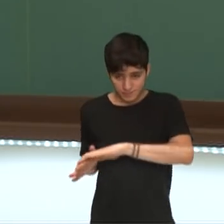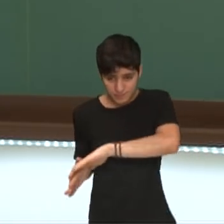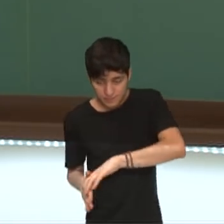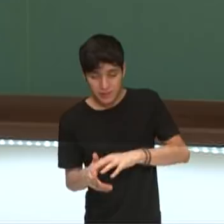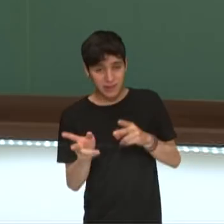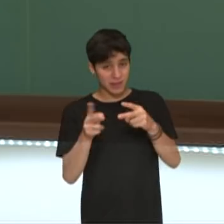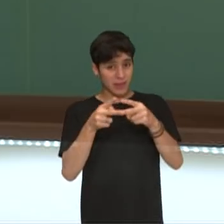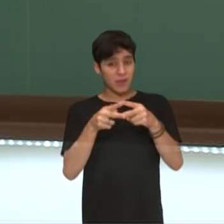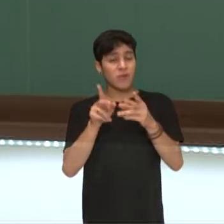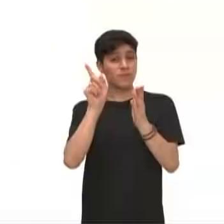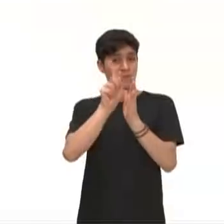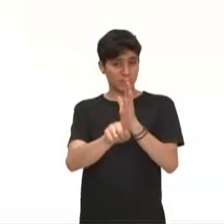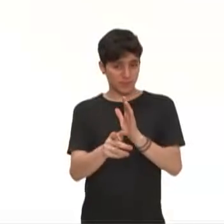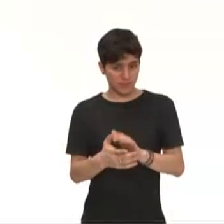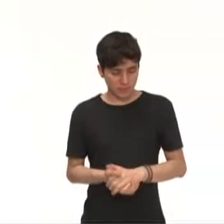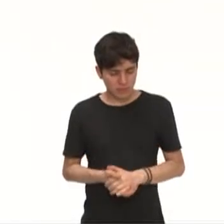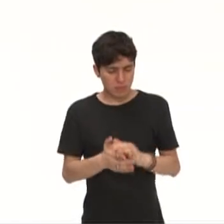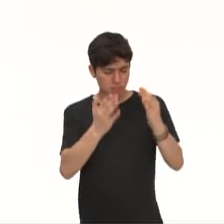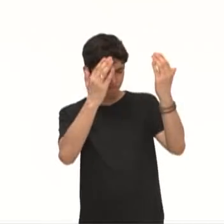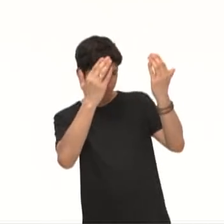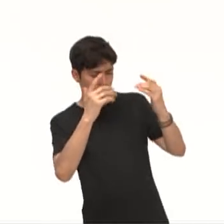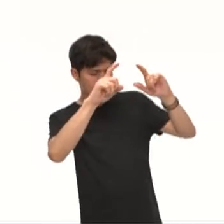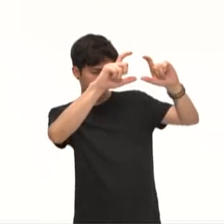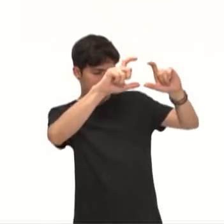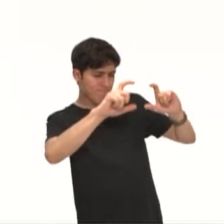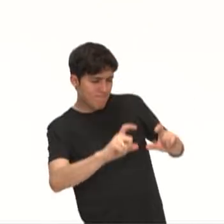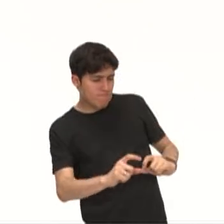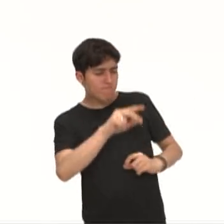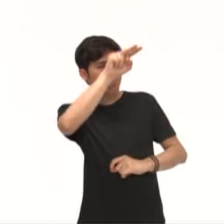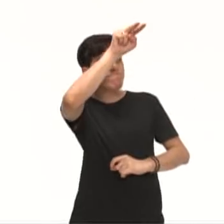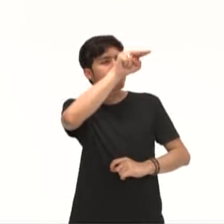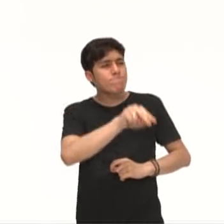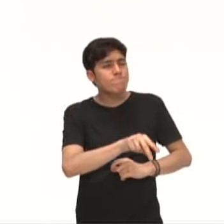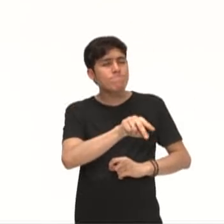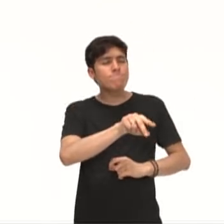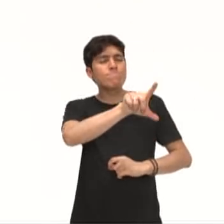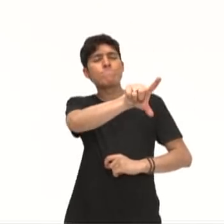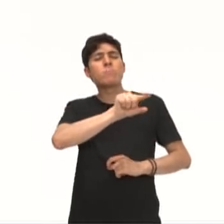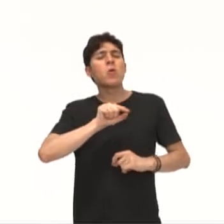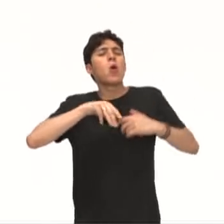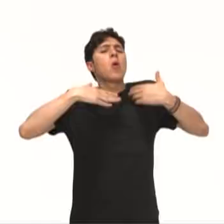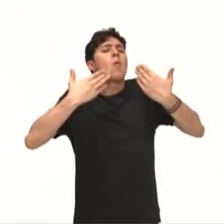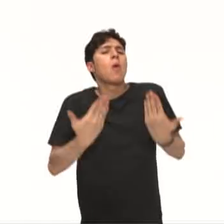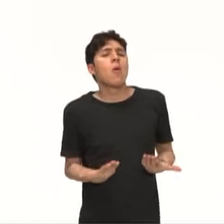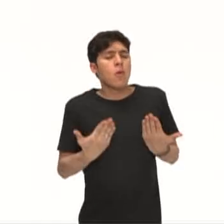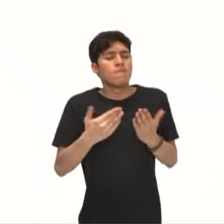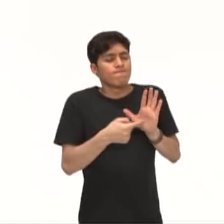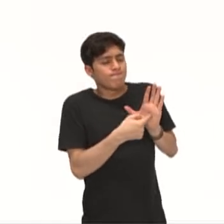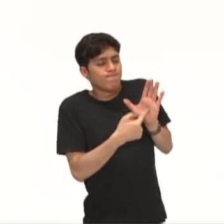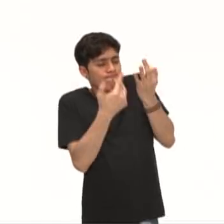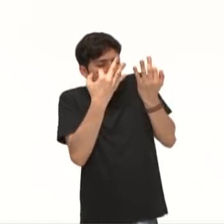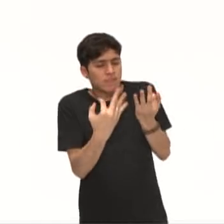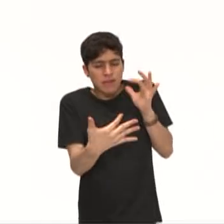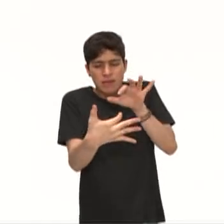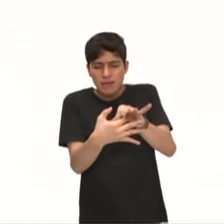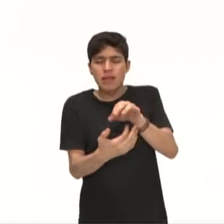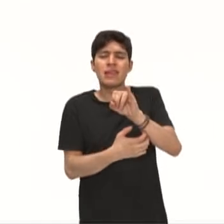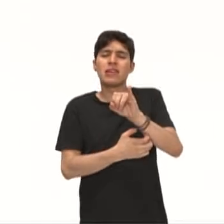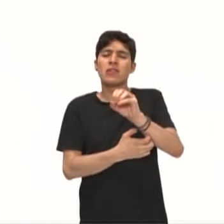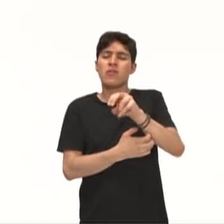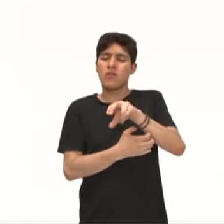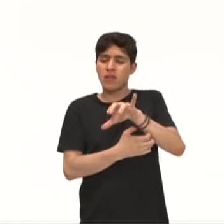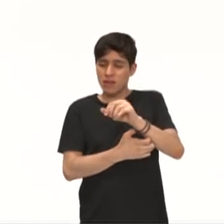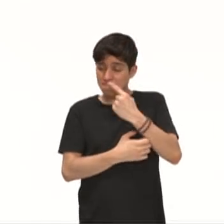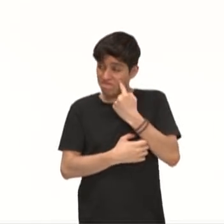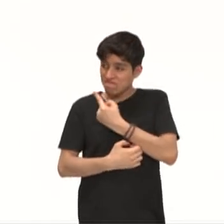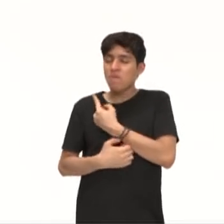quiz. Analise as fórmulas químicas abaixo e marque a alternativa que demonstra um exemplo de ligação iônica, mais uma